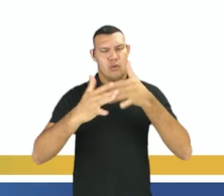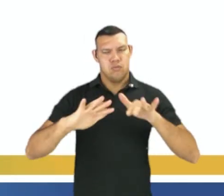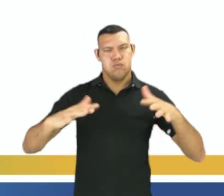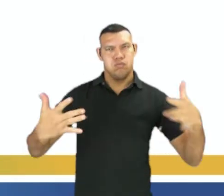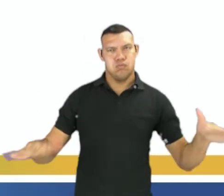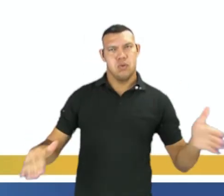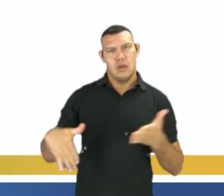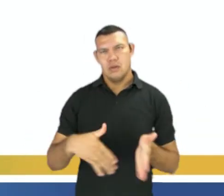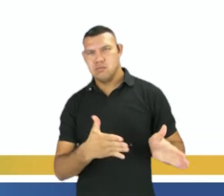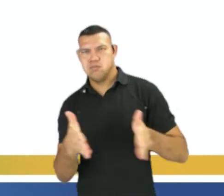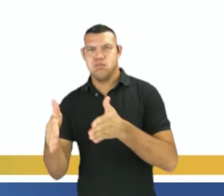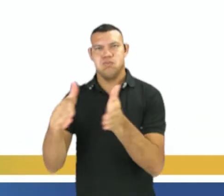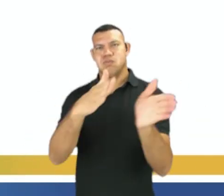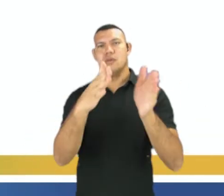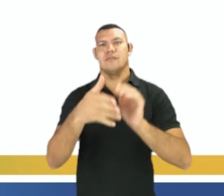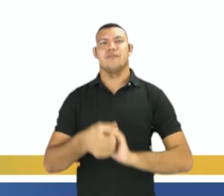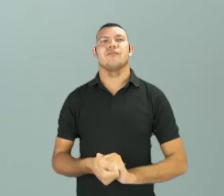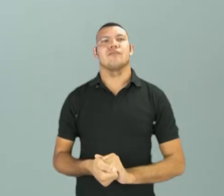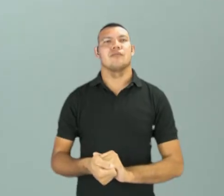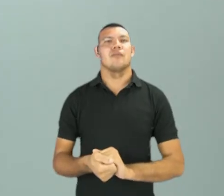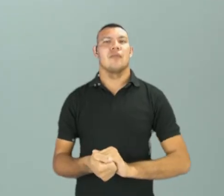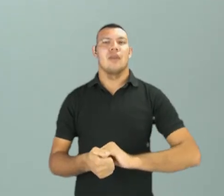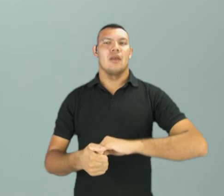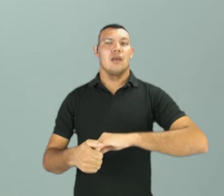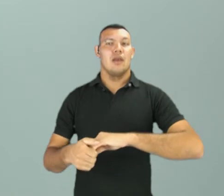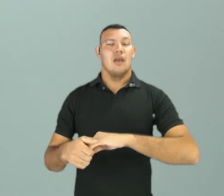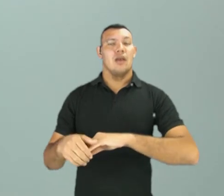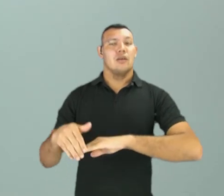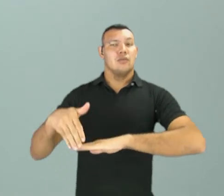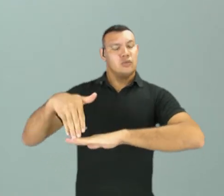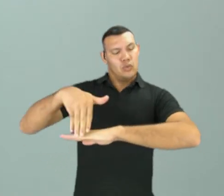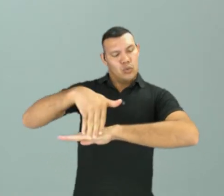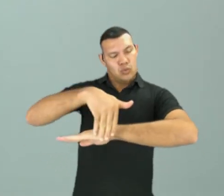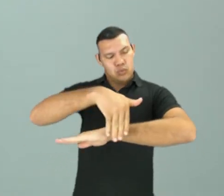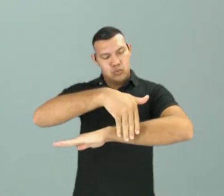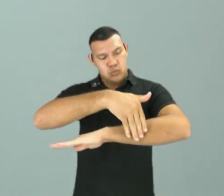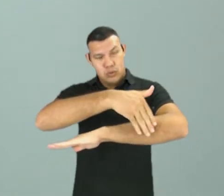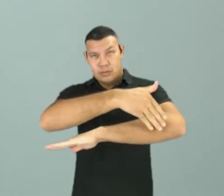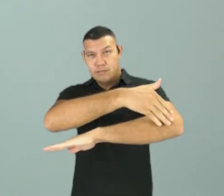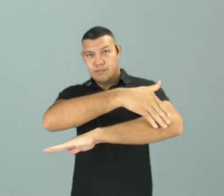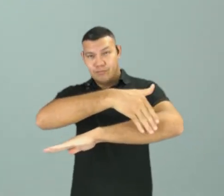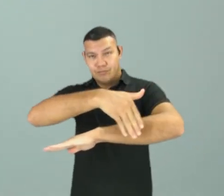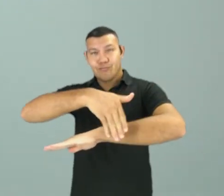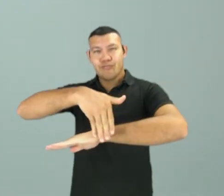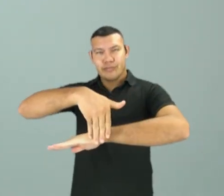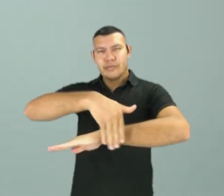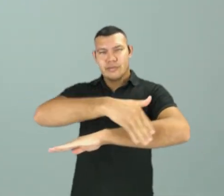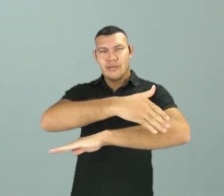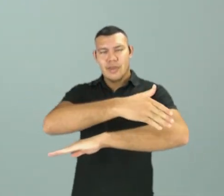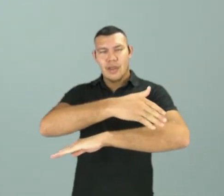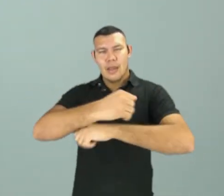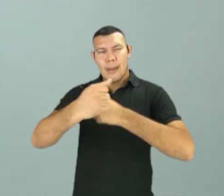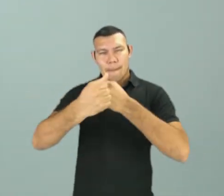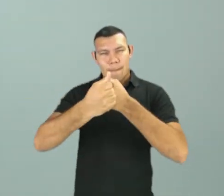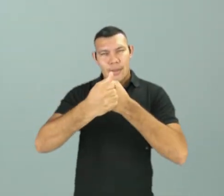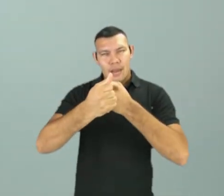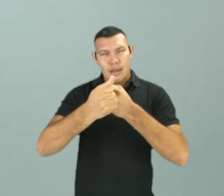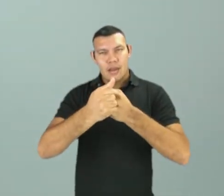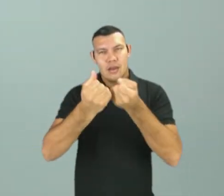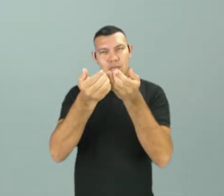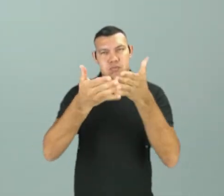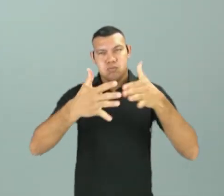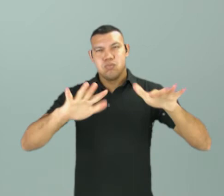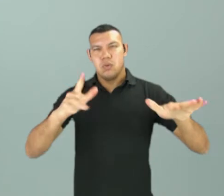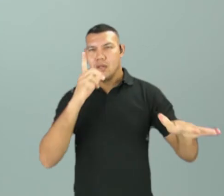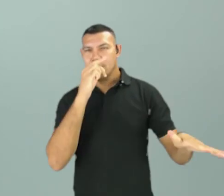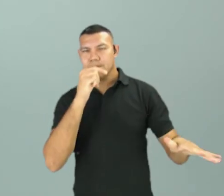a vegetação, quando fala de vegetação litorânea, é uma vegetação que fica localizada na parte do litoral brasileiro, ou por que não